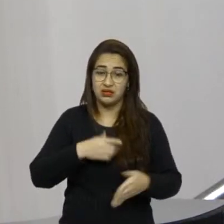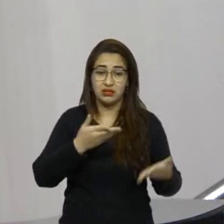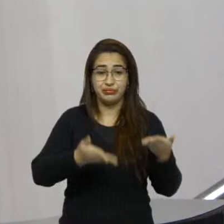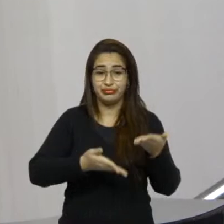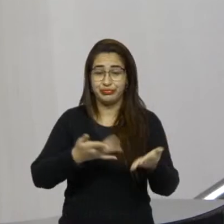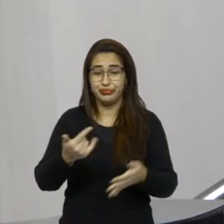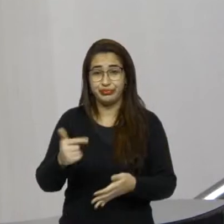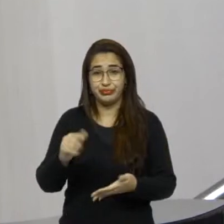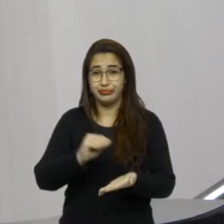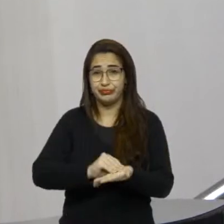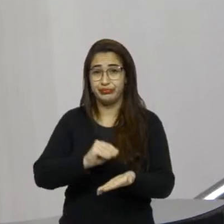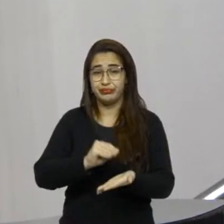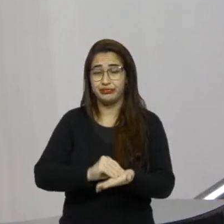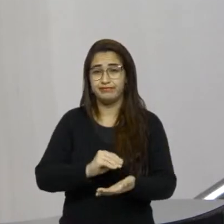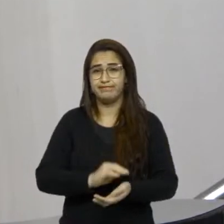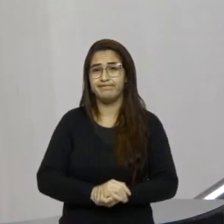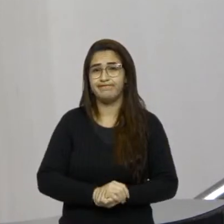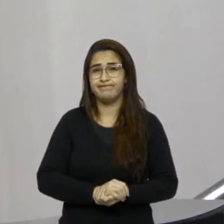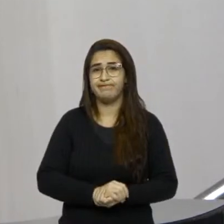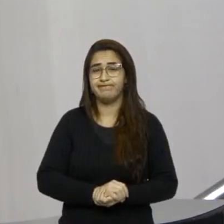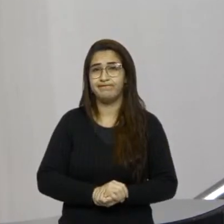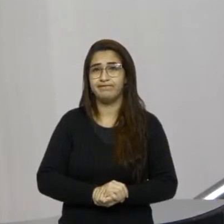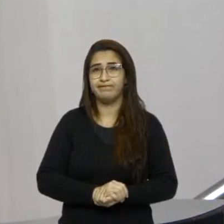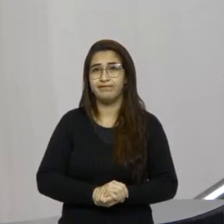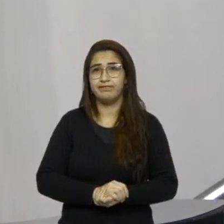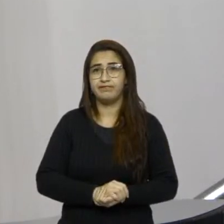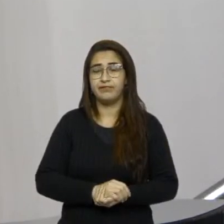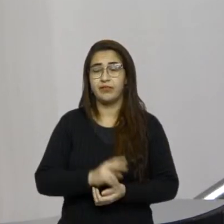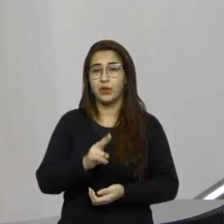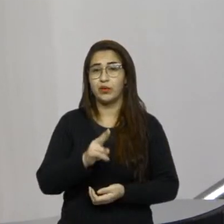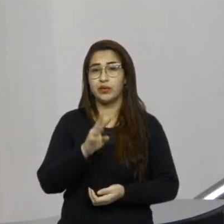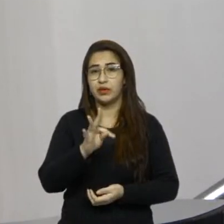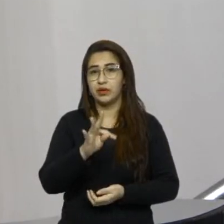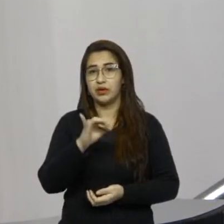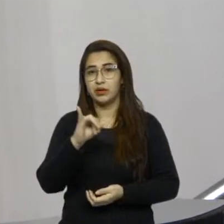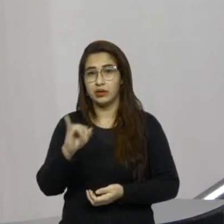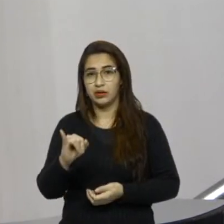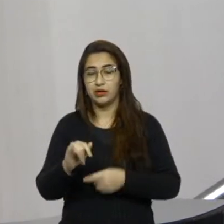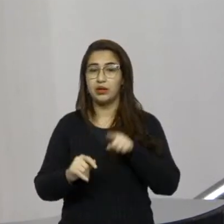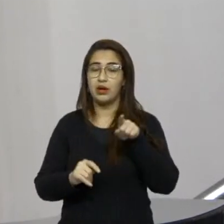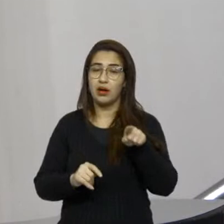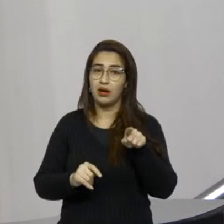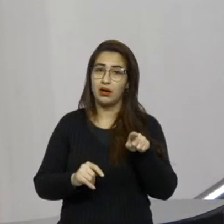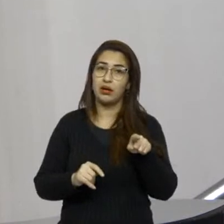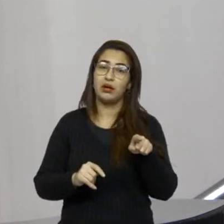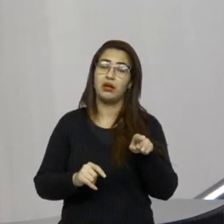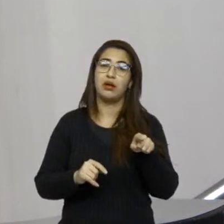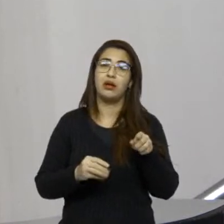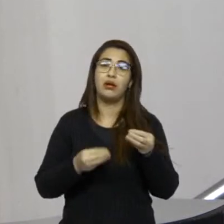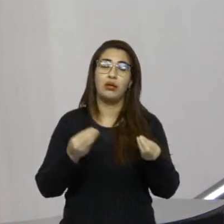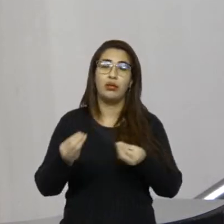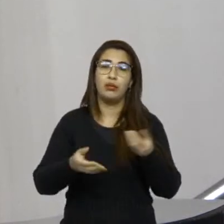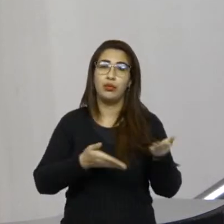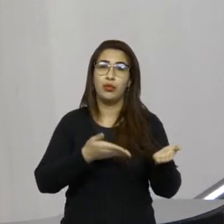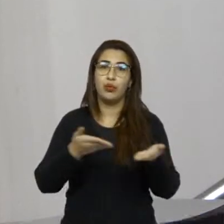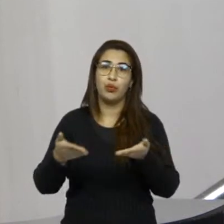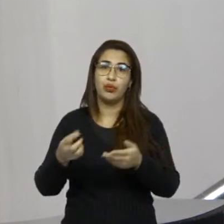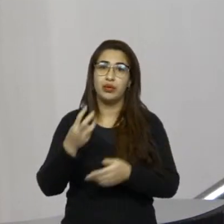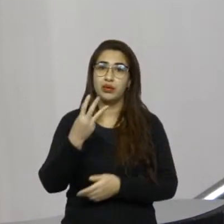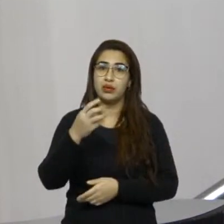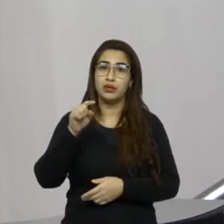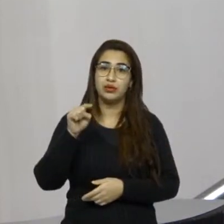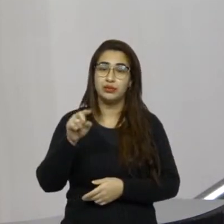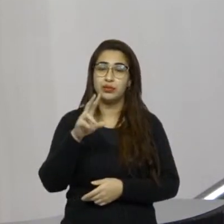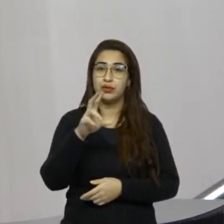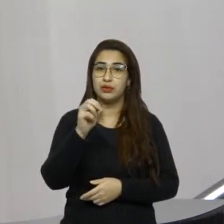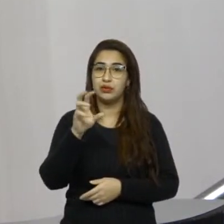da sua linha de cuidado, disponibiliza 10 leitos de UTI de terapia intensiva neonatal para uma demanda de mais de 3.500 partos. A